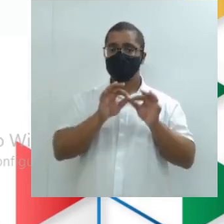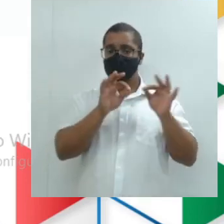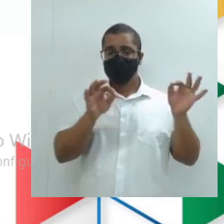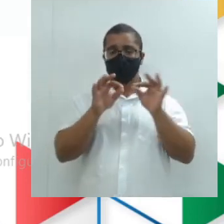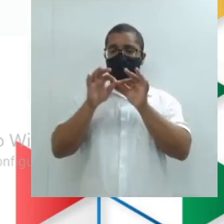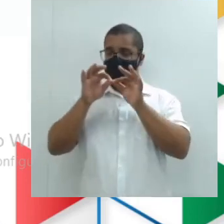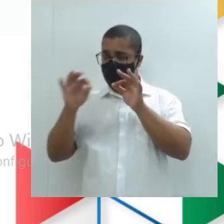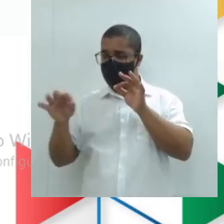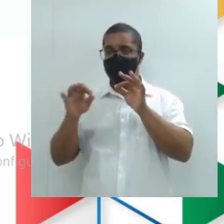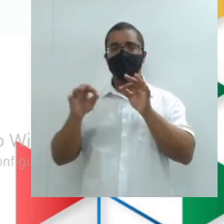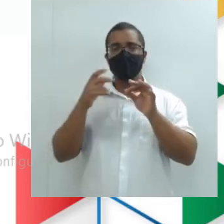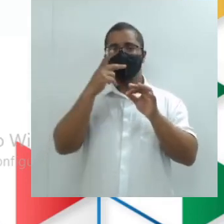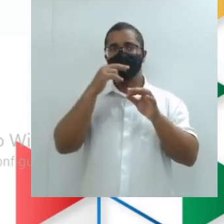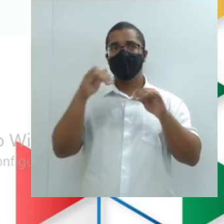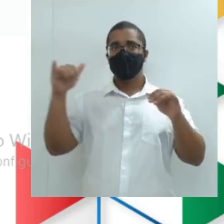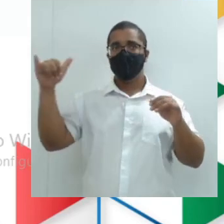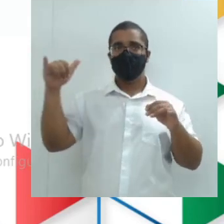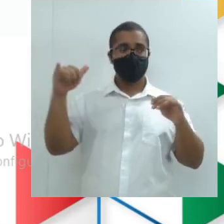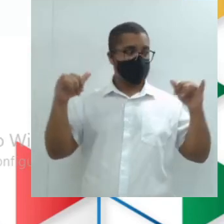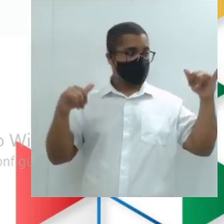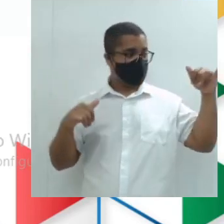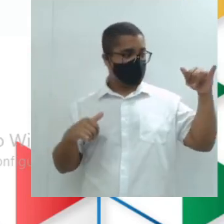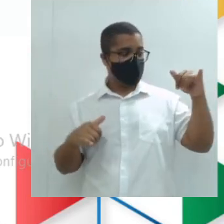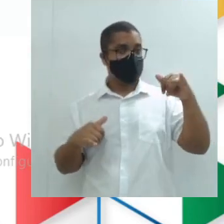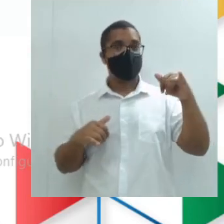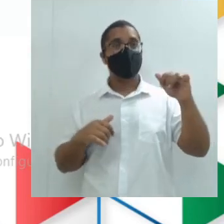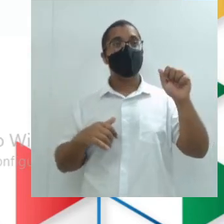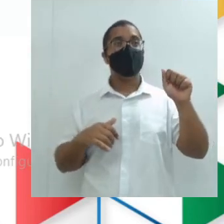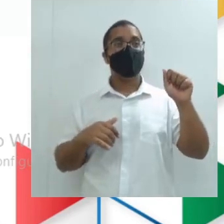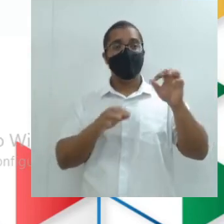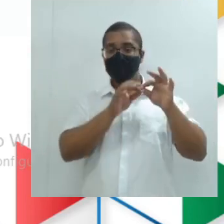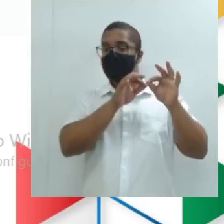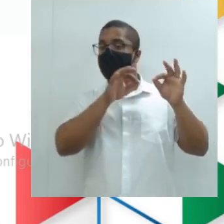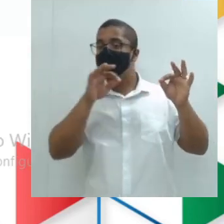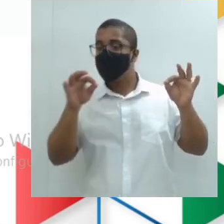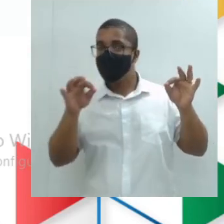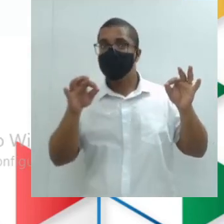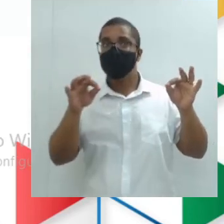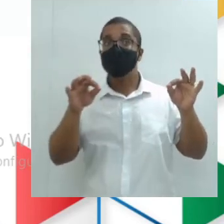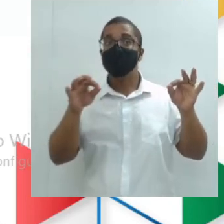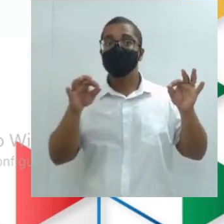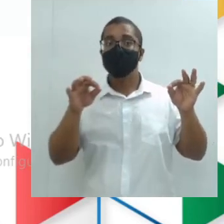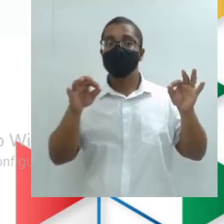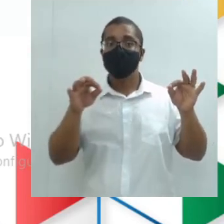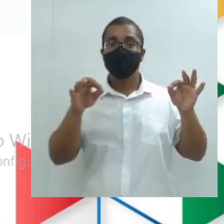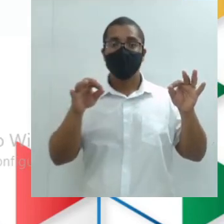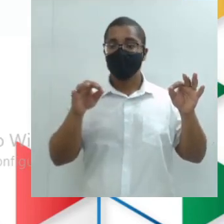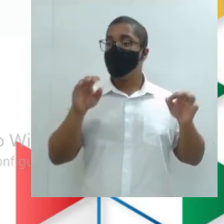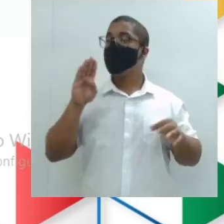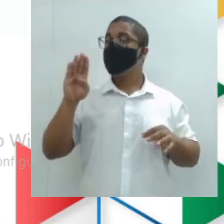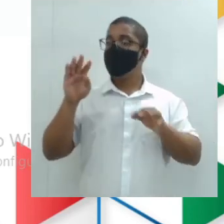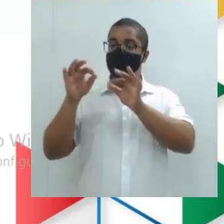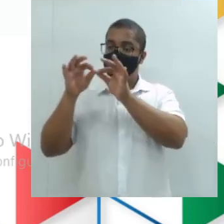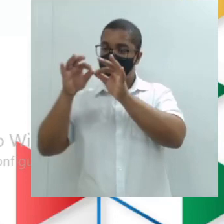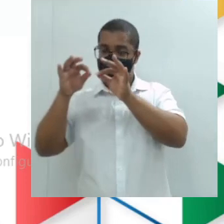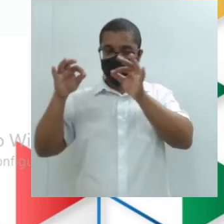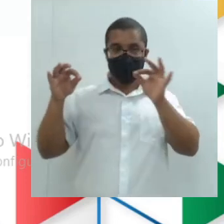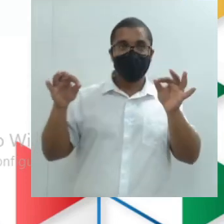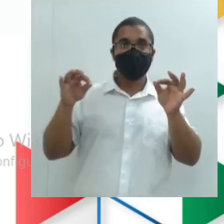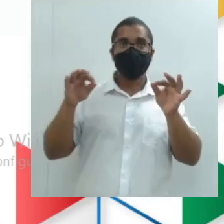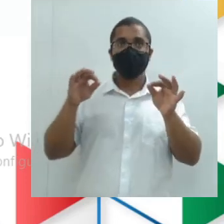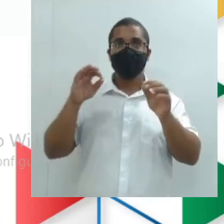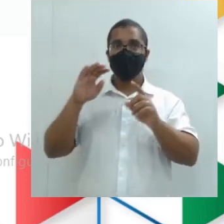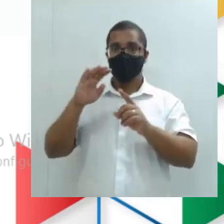intervalo. Então, o avião A, para chegar em São Paulo, ele vai percorrer quanto? O avião B vai percorrer 4